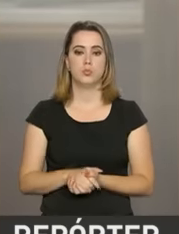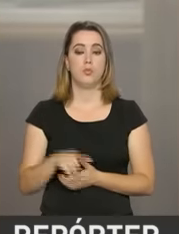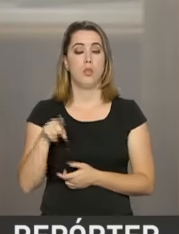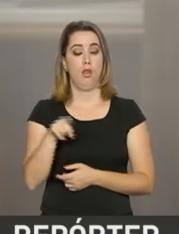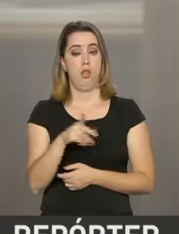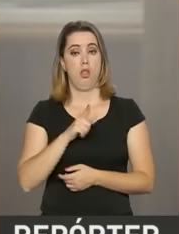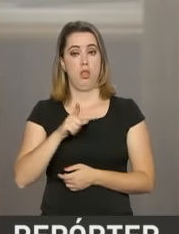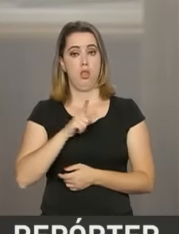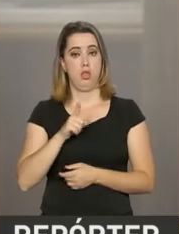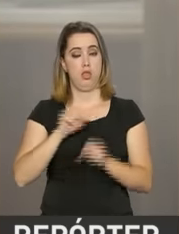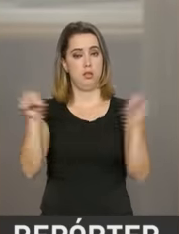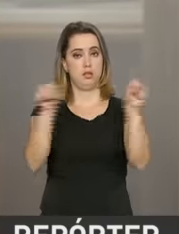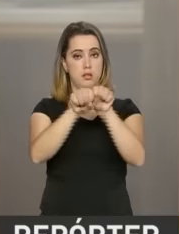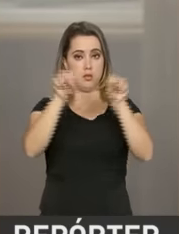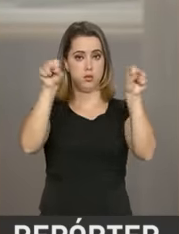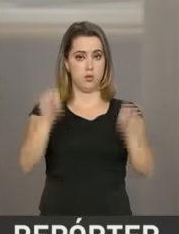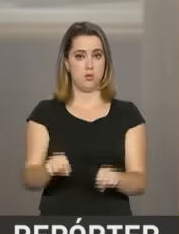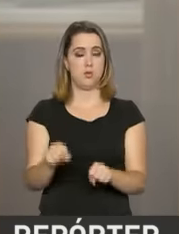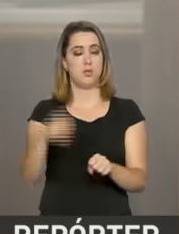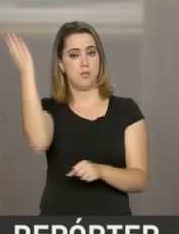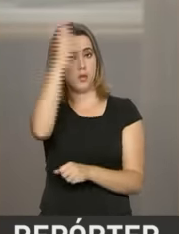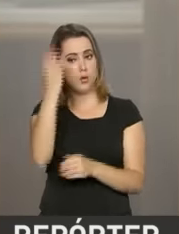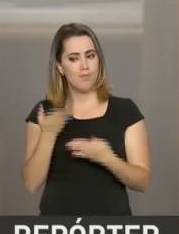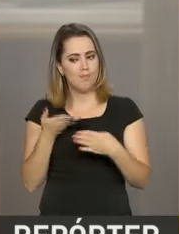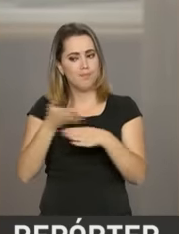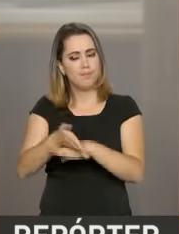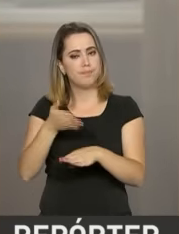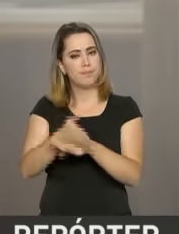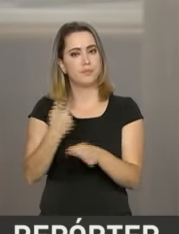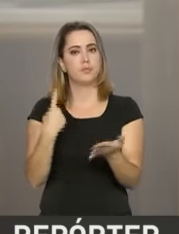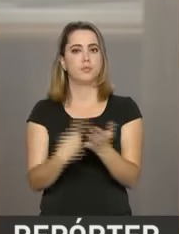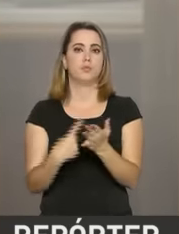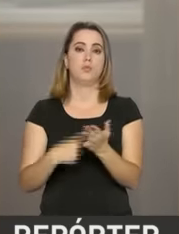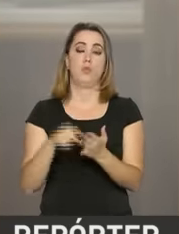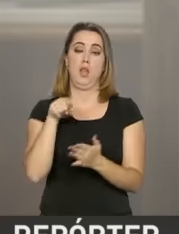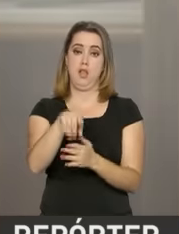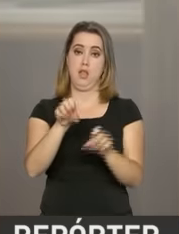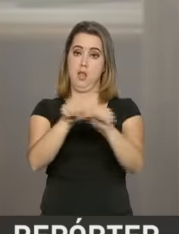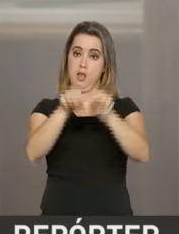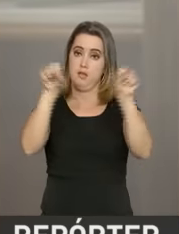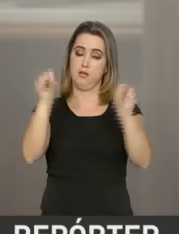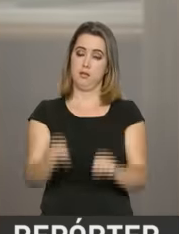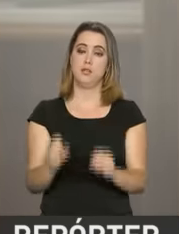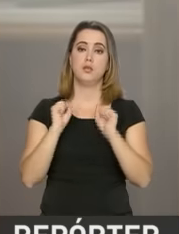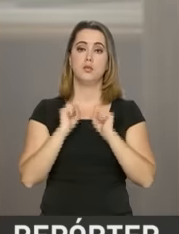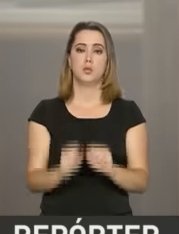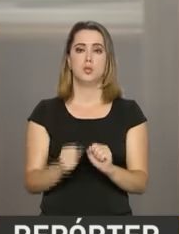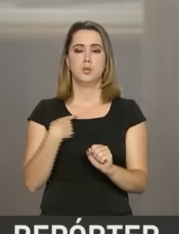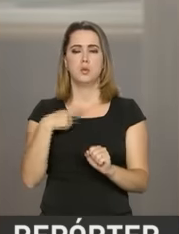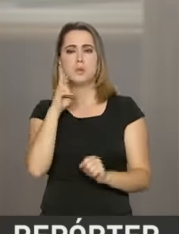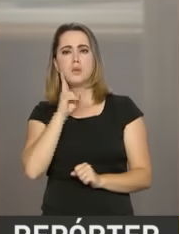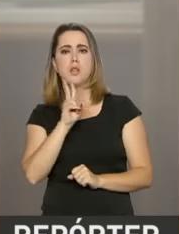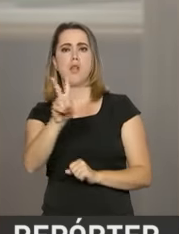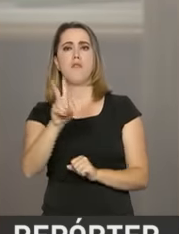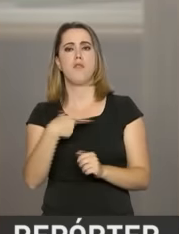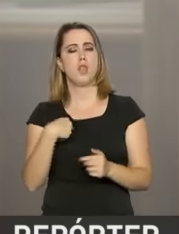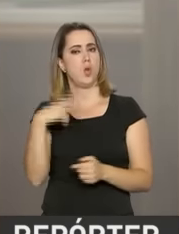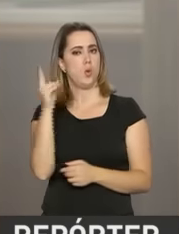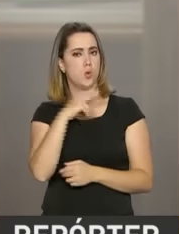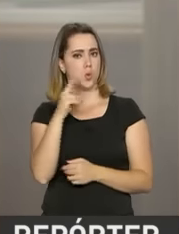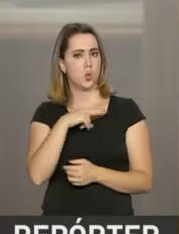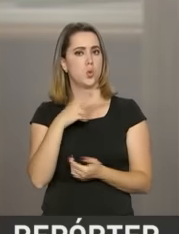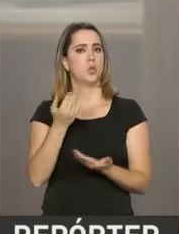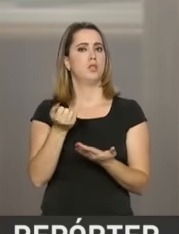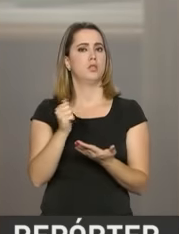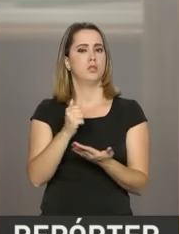IARC, ao qual o Brasil aderiu a partir de 2014, e esse sistema permite uma classificação ágil de